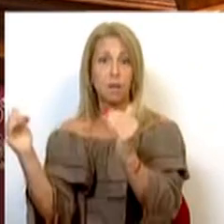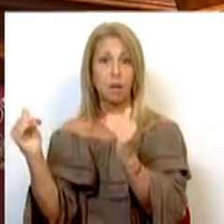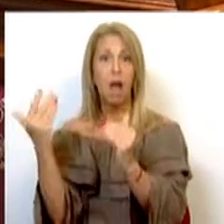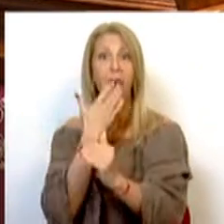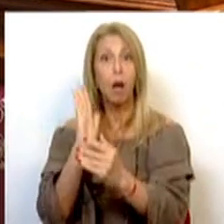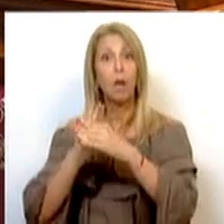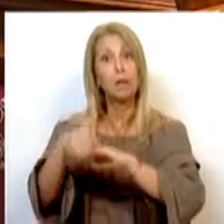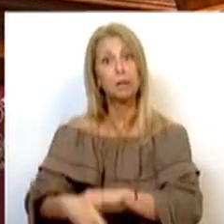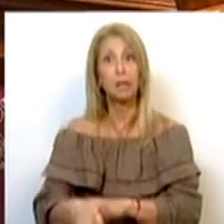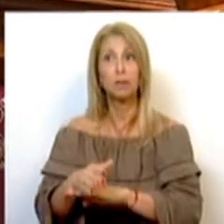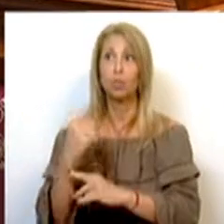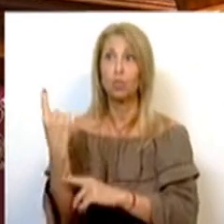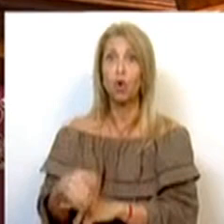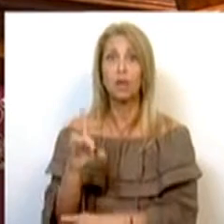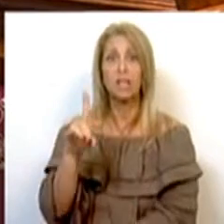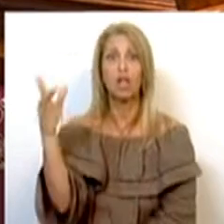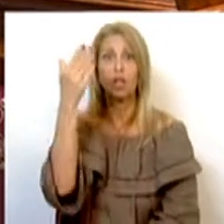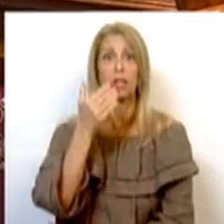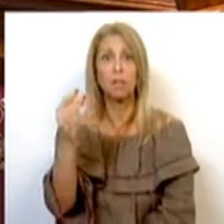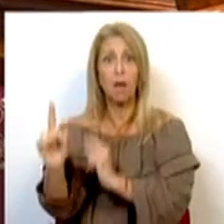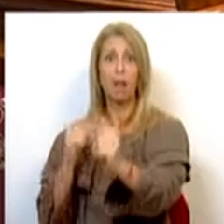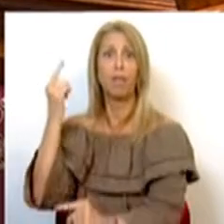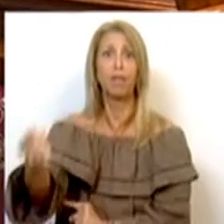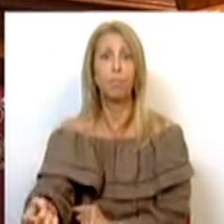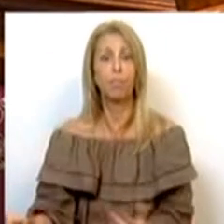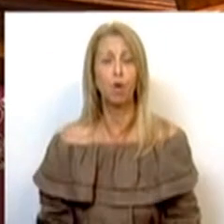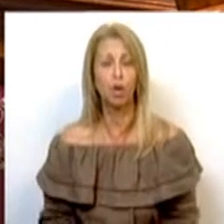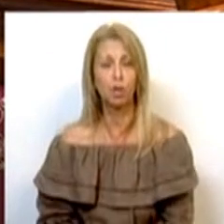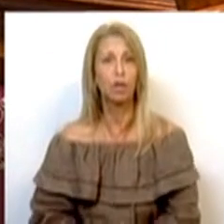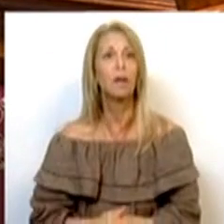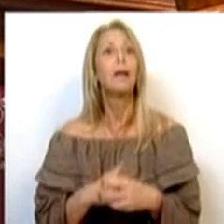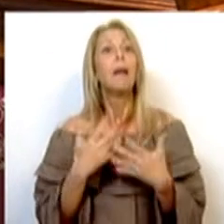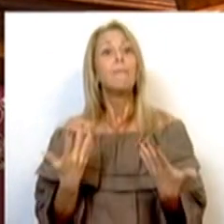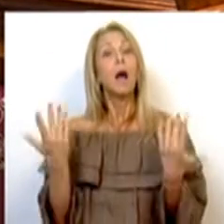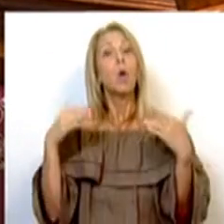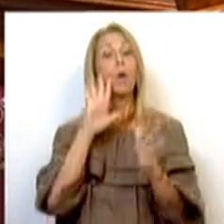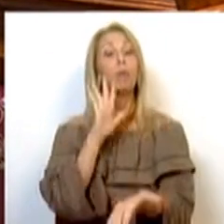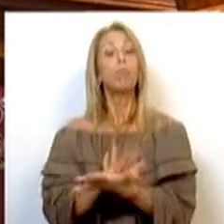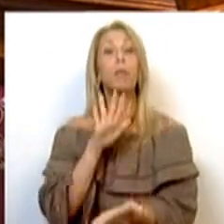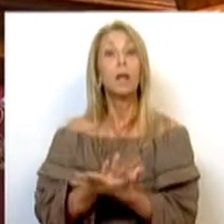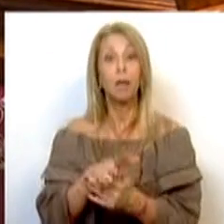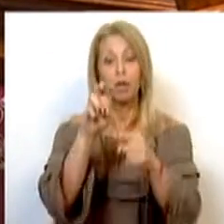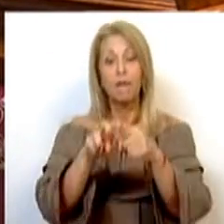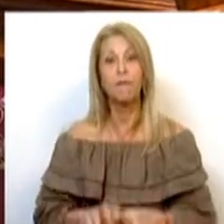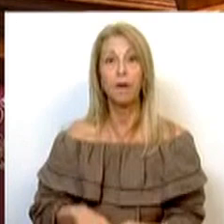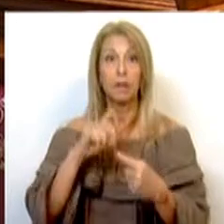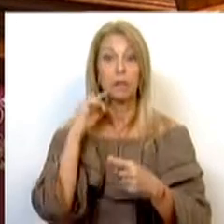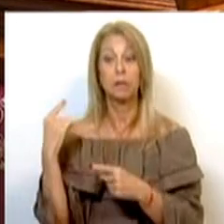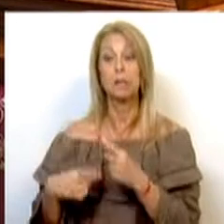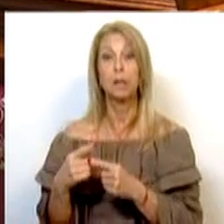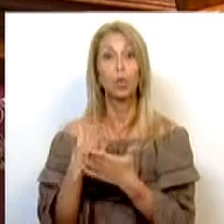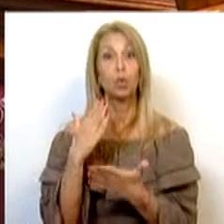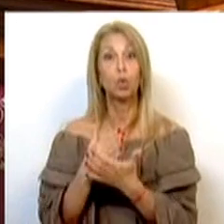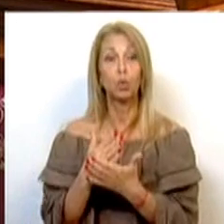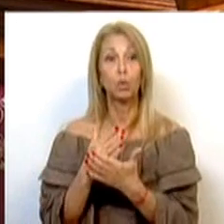6 semanas depois. Mas também na ponderação. Quando publicamos as vagas e os ciclos de estudo disponíveis no início deste mês de